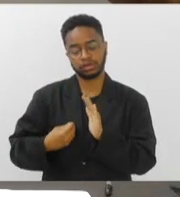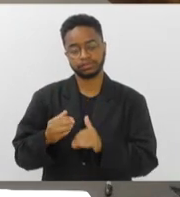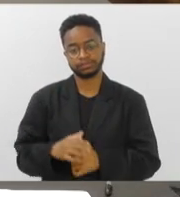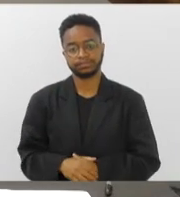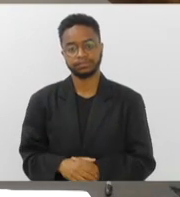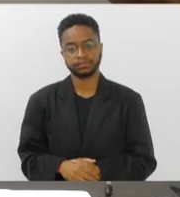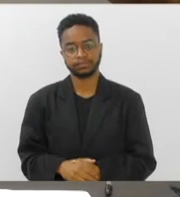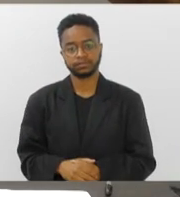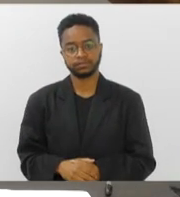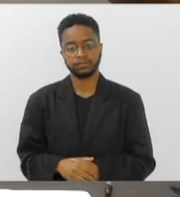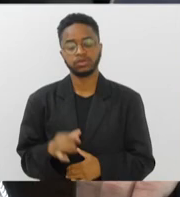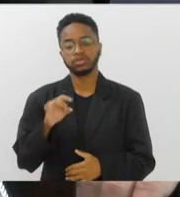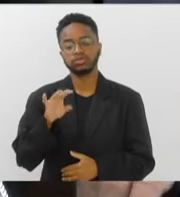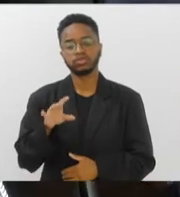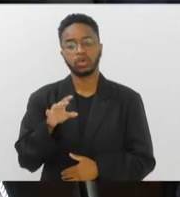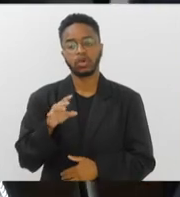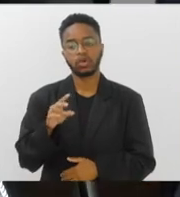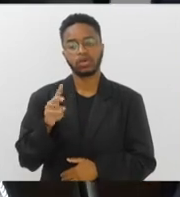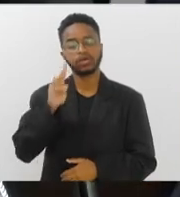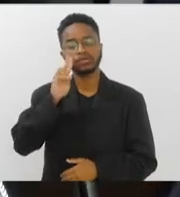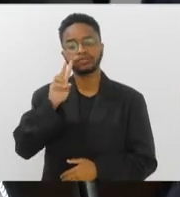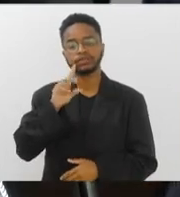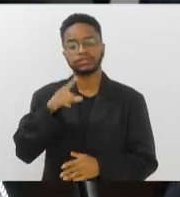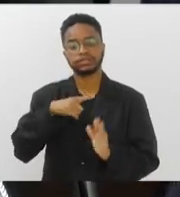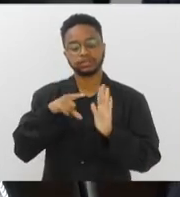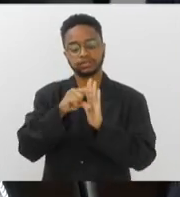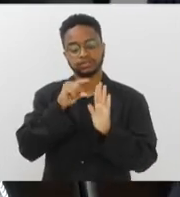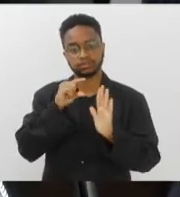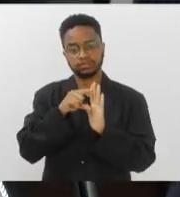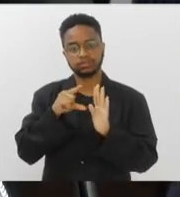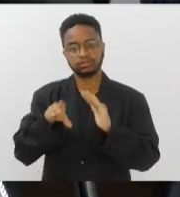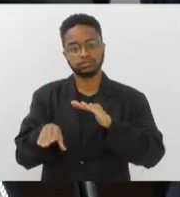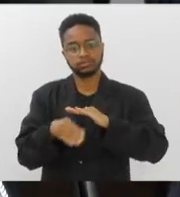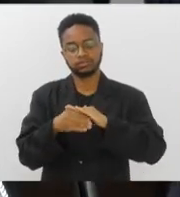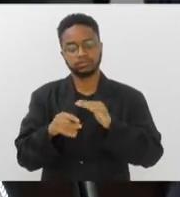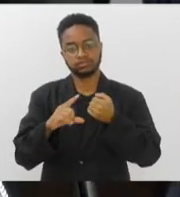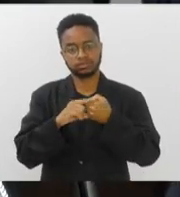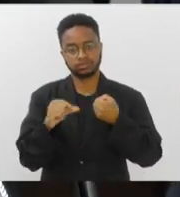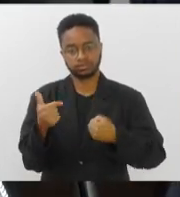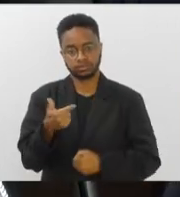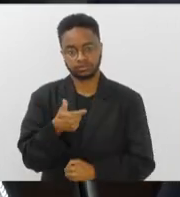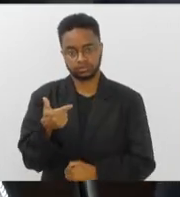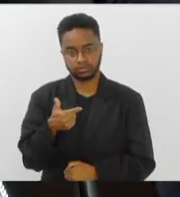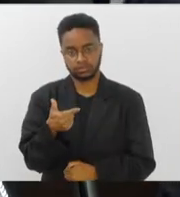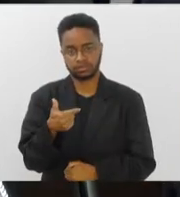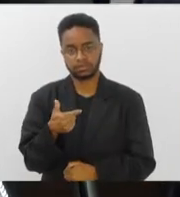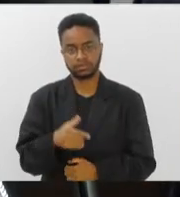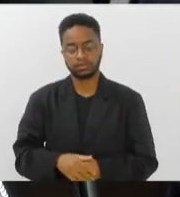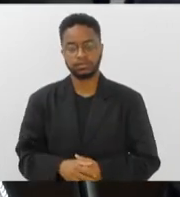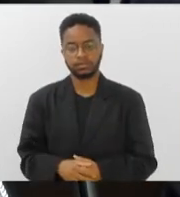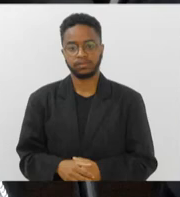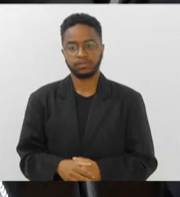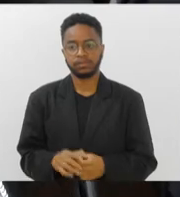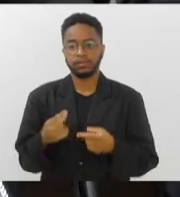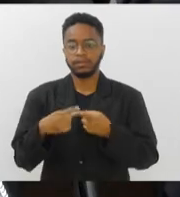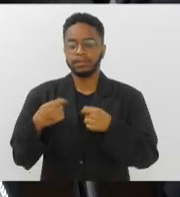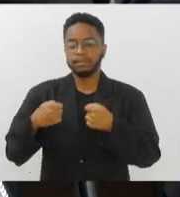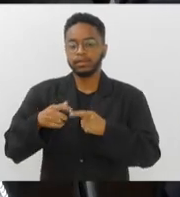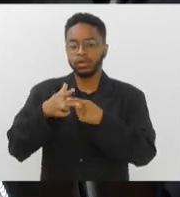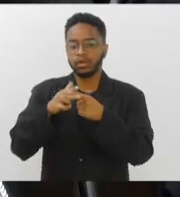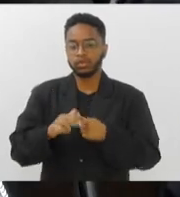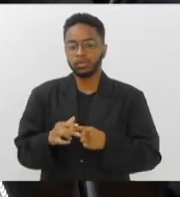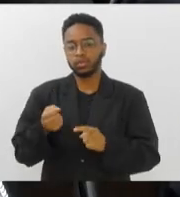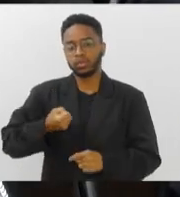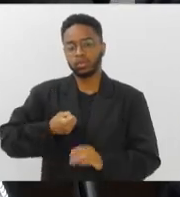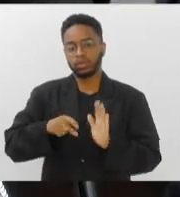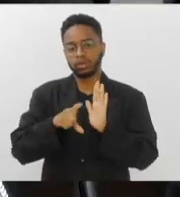na emenda do deputado Cozzolino ao artigo 2º. Tem que fazer uma correção ao número da